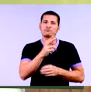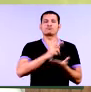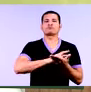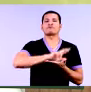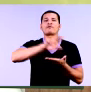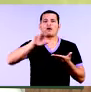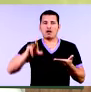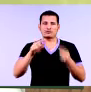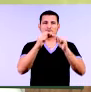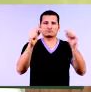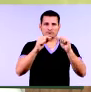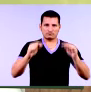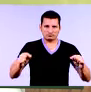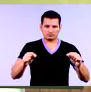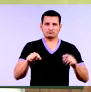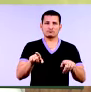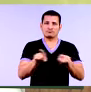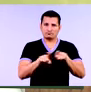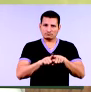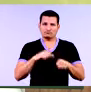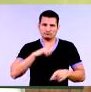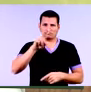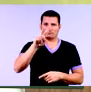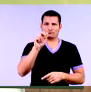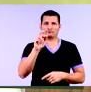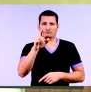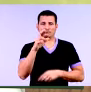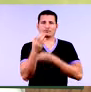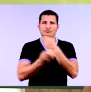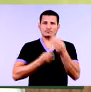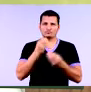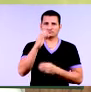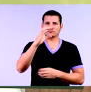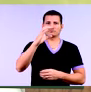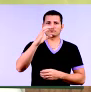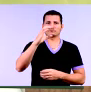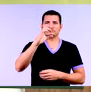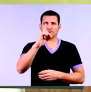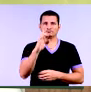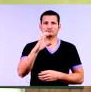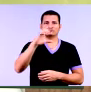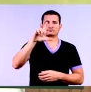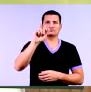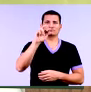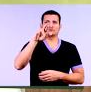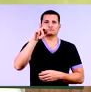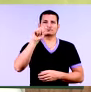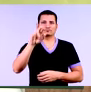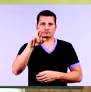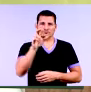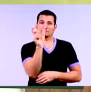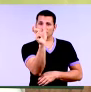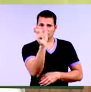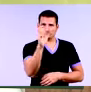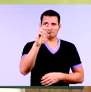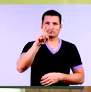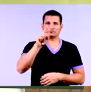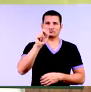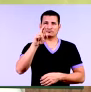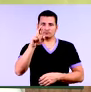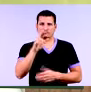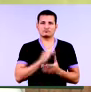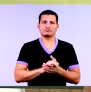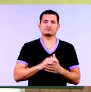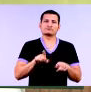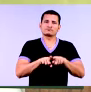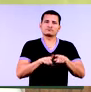comentário. Vamos ter também as variáveis, declaração de variável, como é que eu faço para declarar uma variável no PHP, operações aritméticas, como é